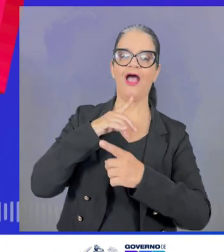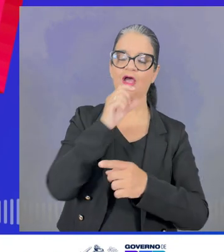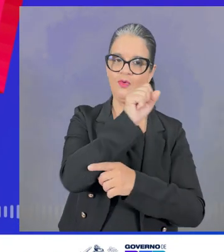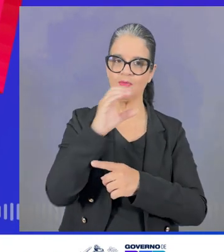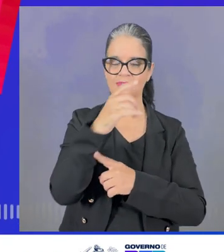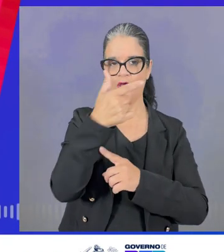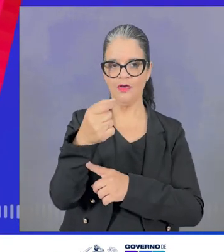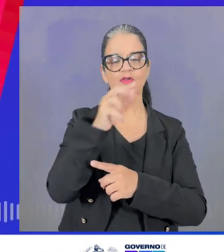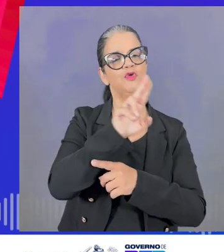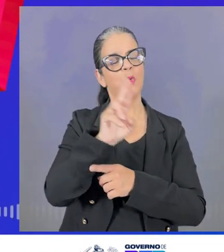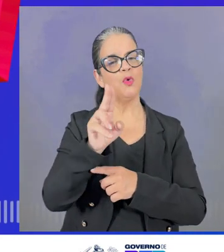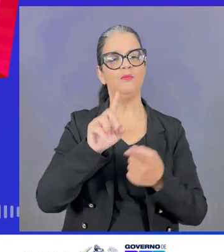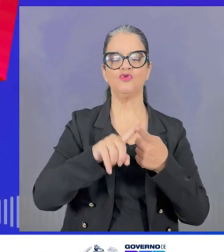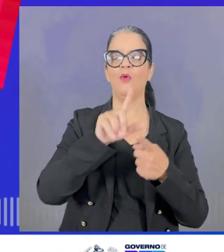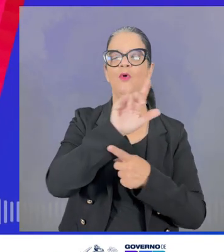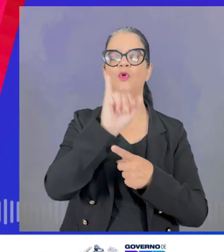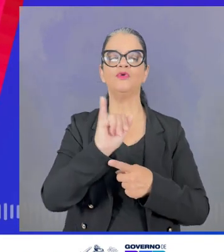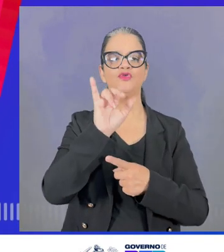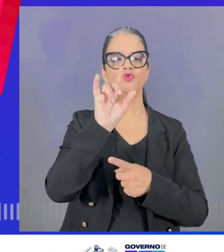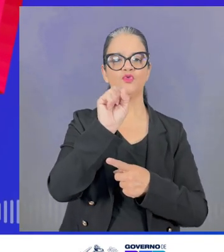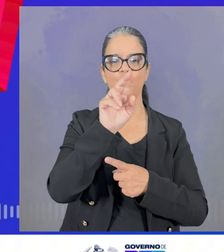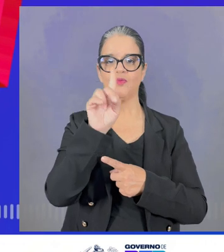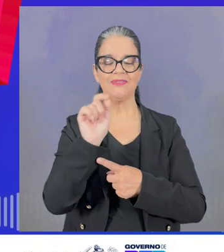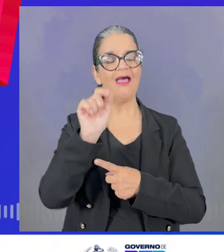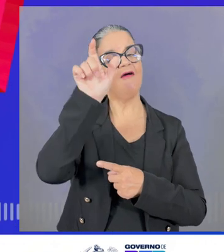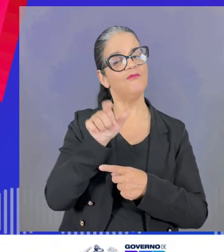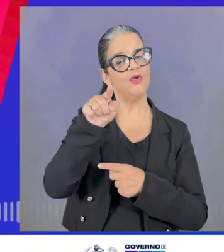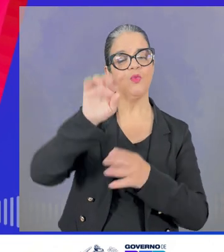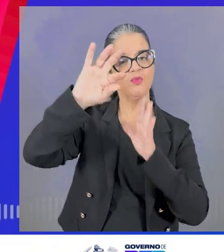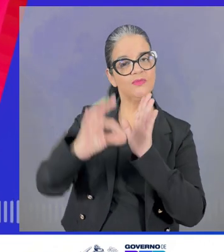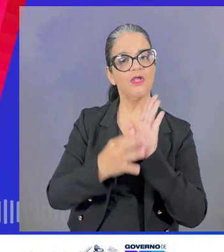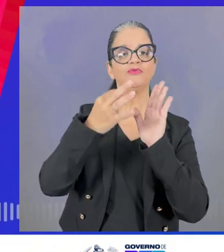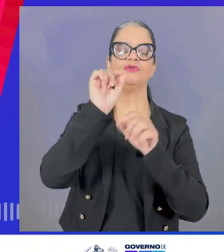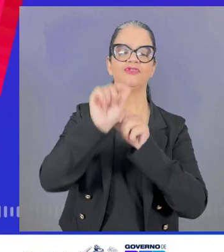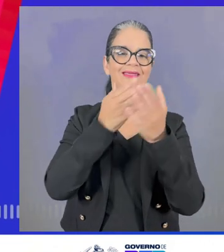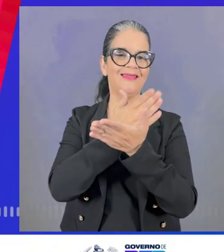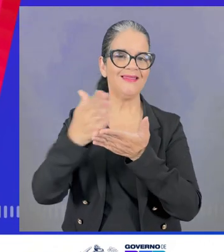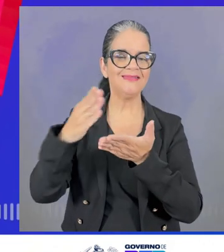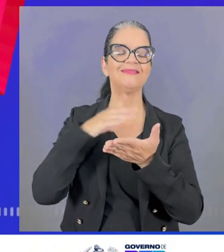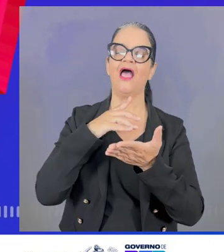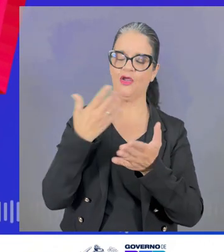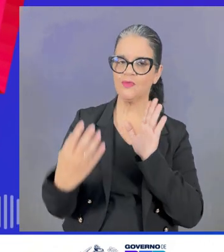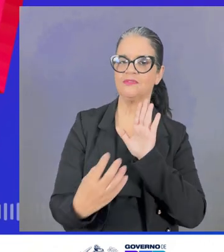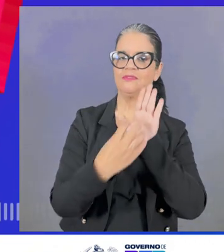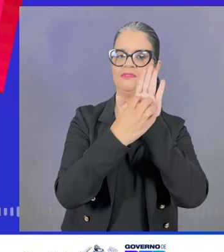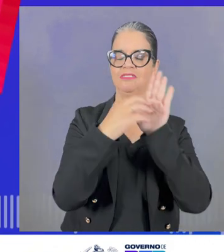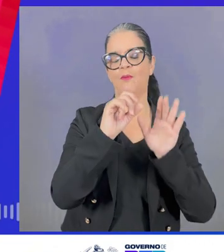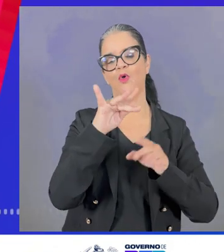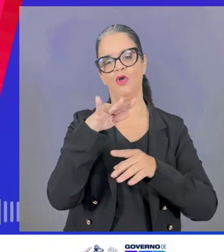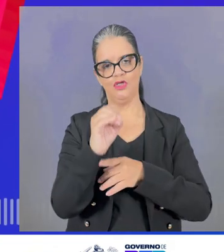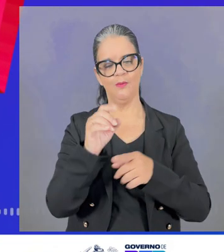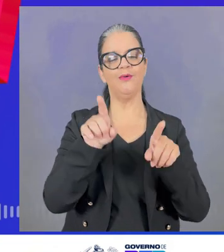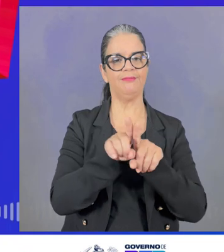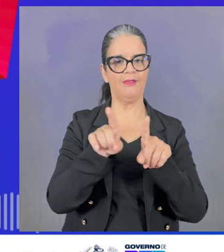com nomes como Cruz e Souza que foi um dos autores que iniciaram o simbolismo e Lima